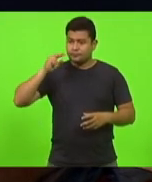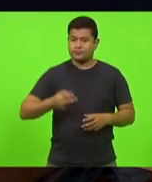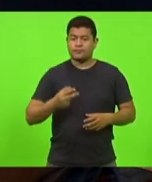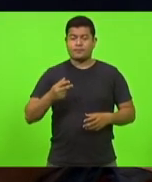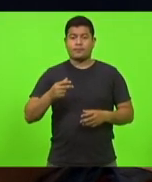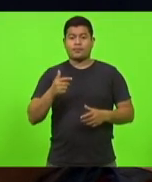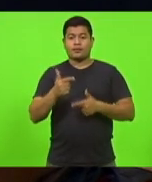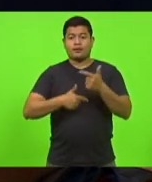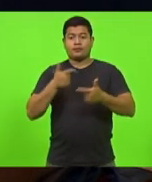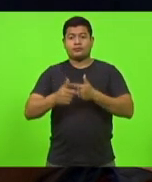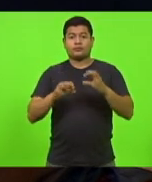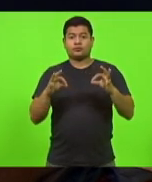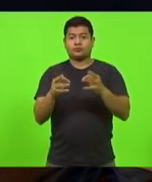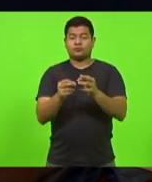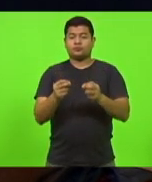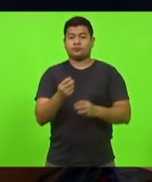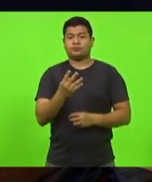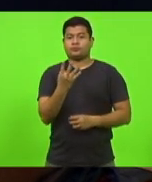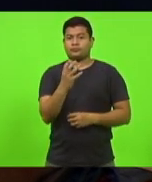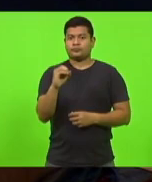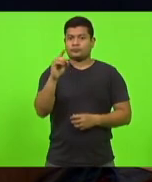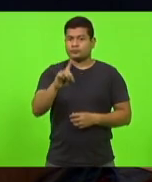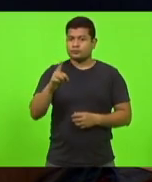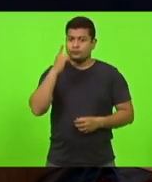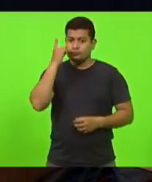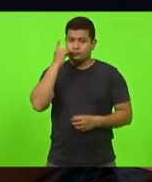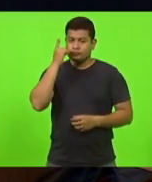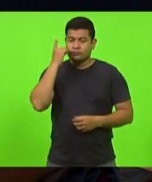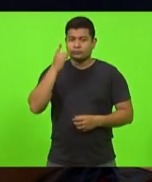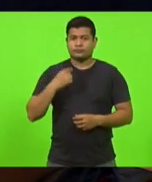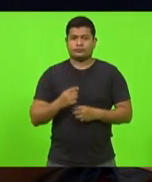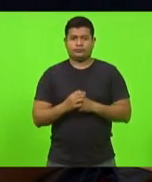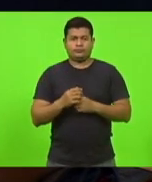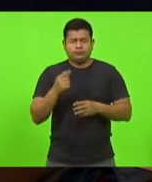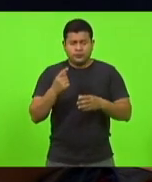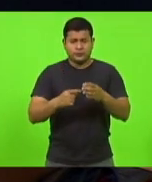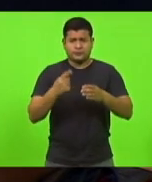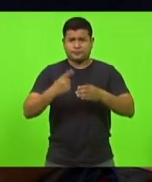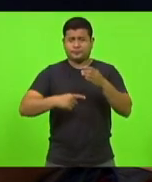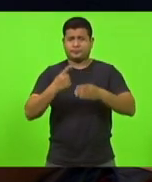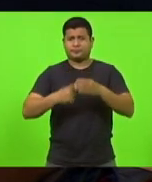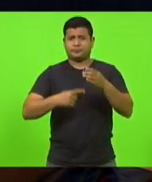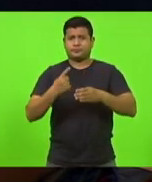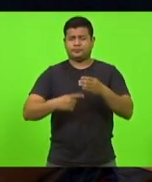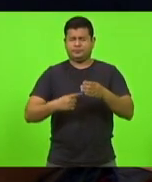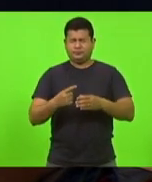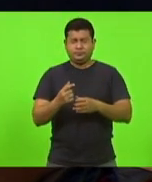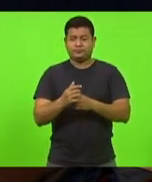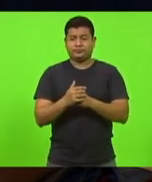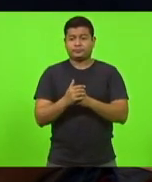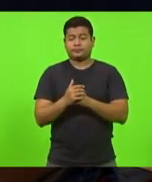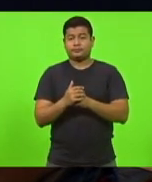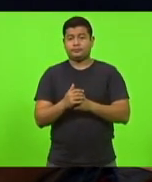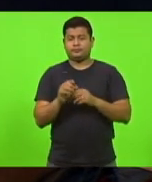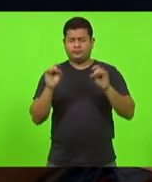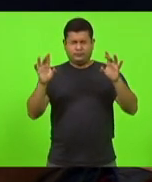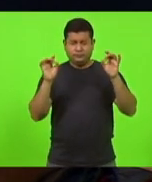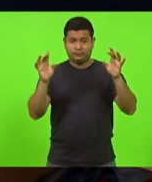40 deputados, da comissão mista, da comissão especial, que foi